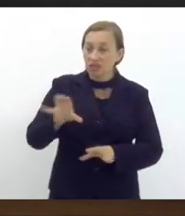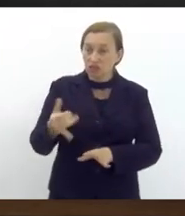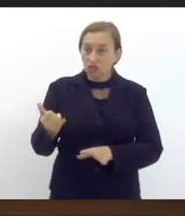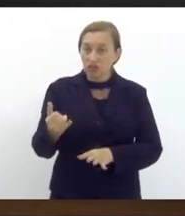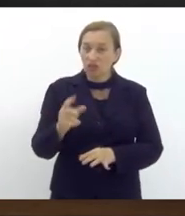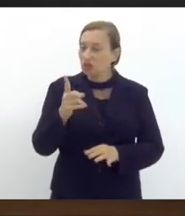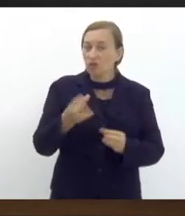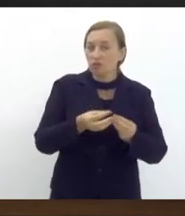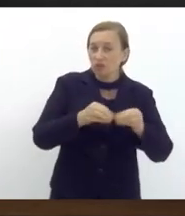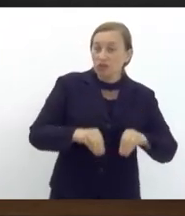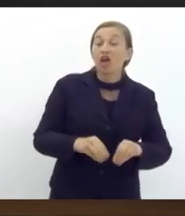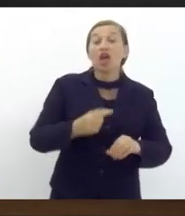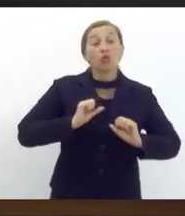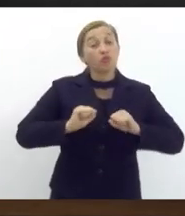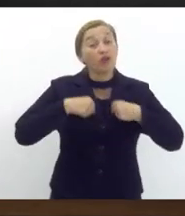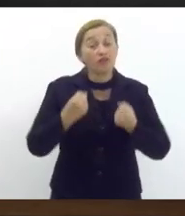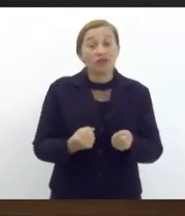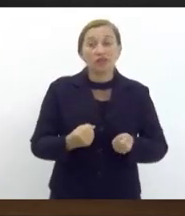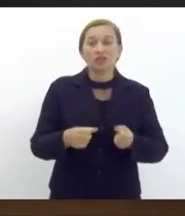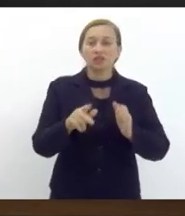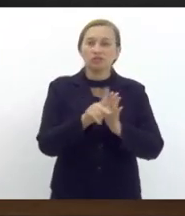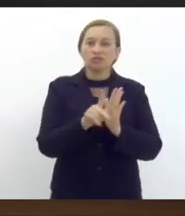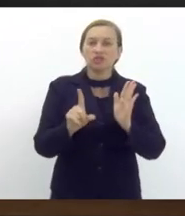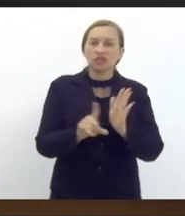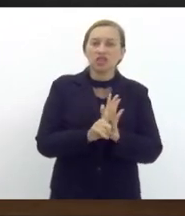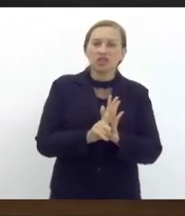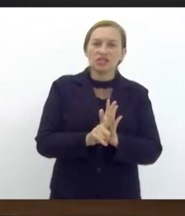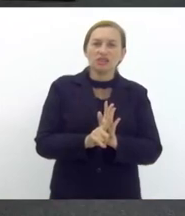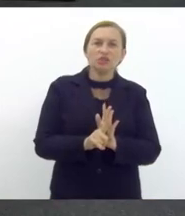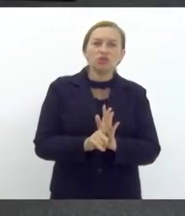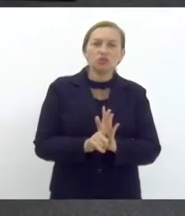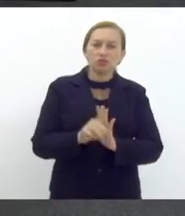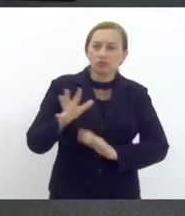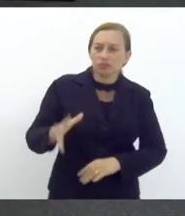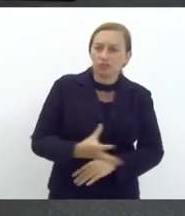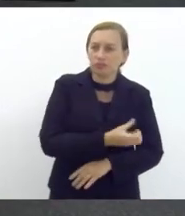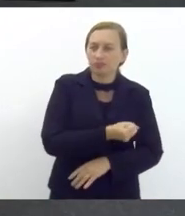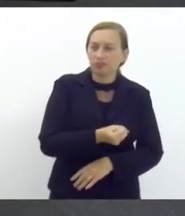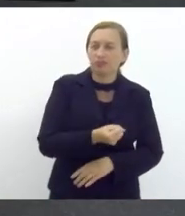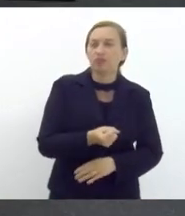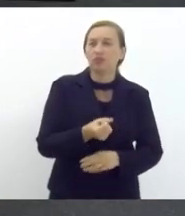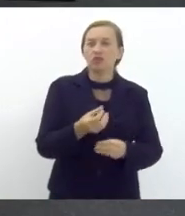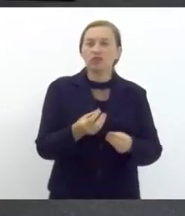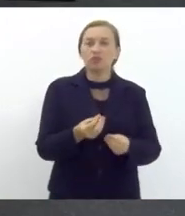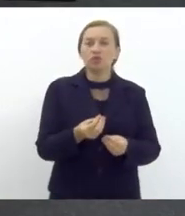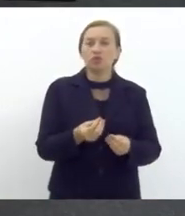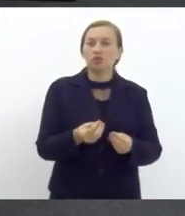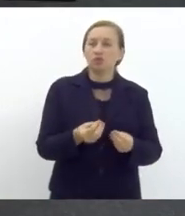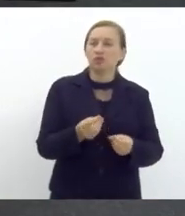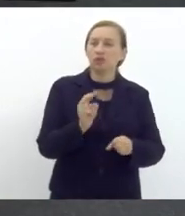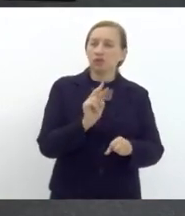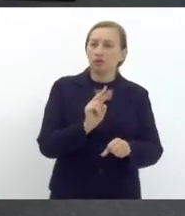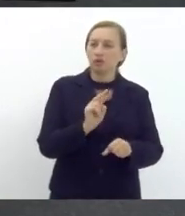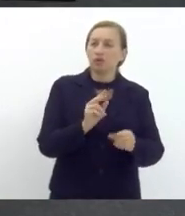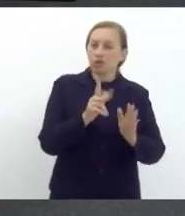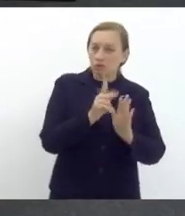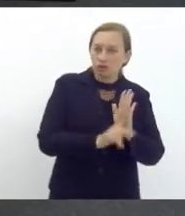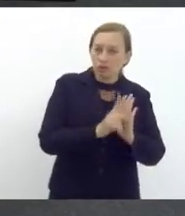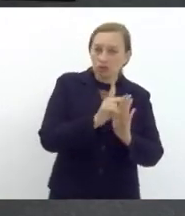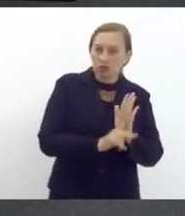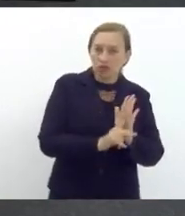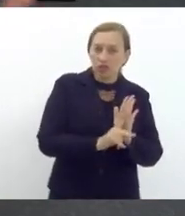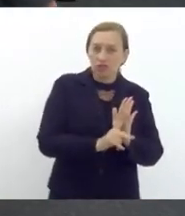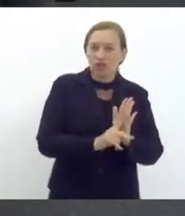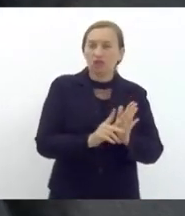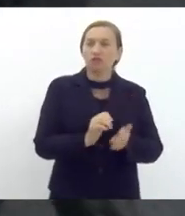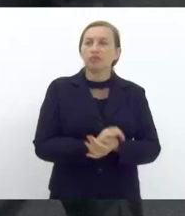eu defendo que o projeto seja emendado para salvar o projeto que é bom que ele modifique a lei existente